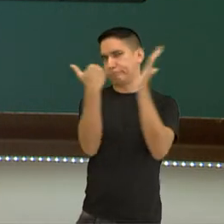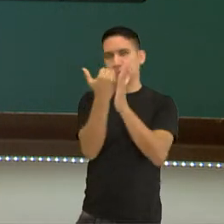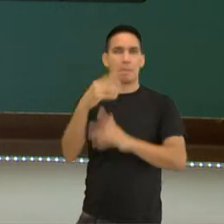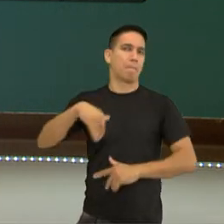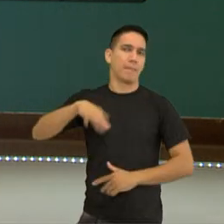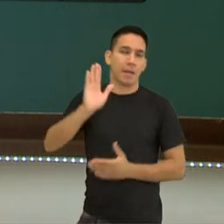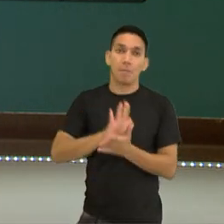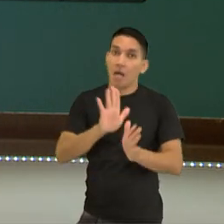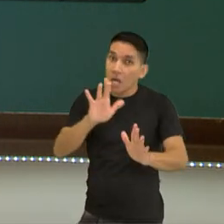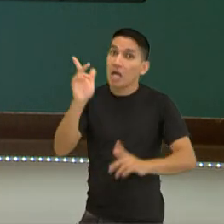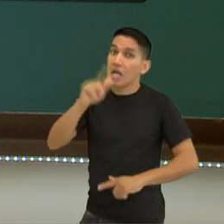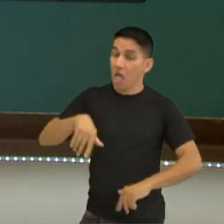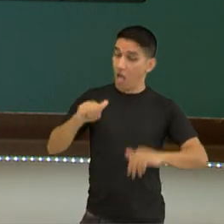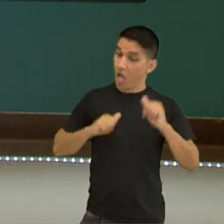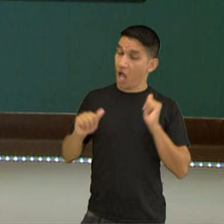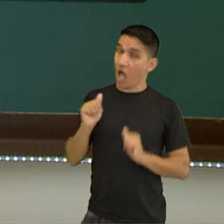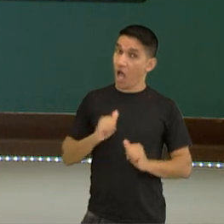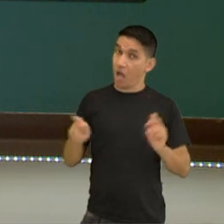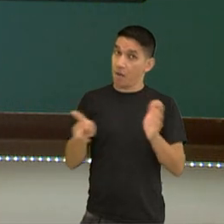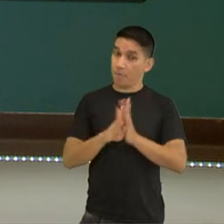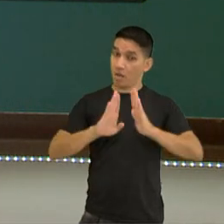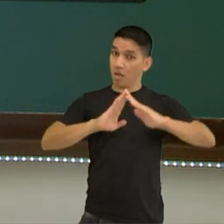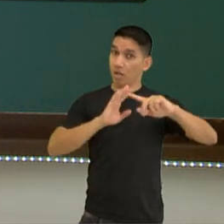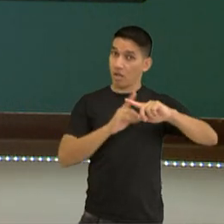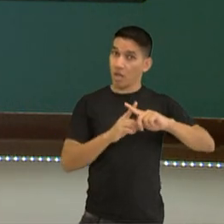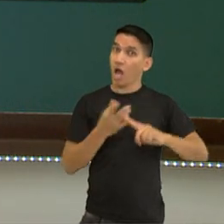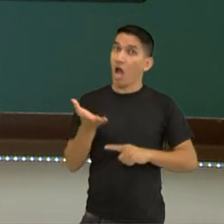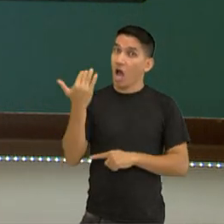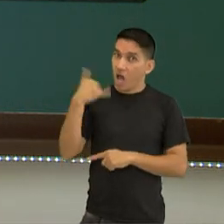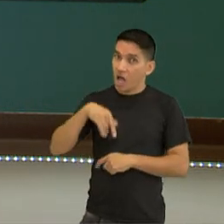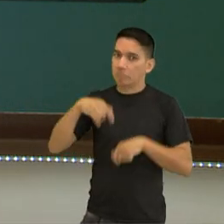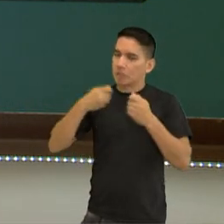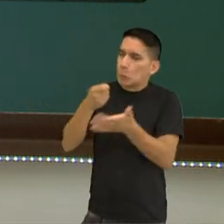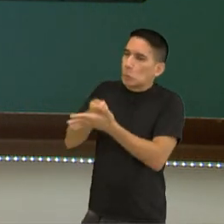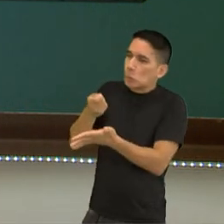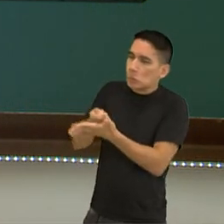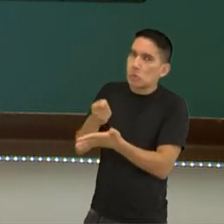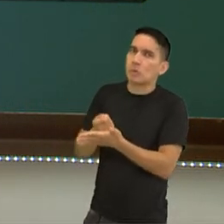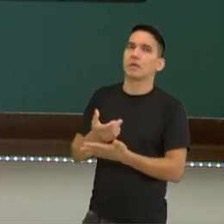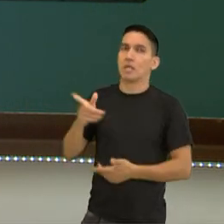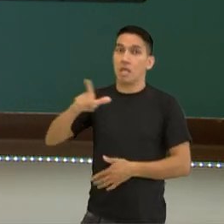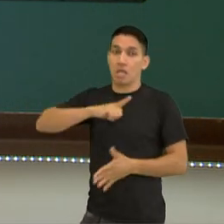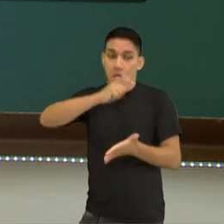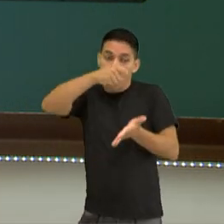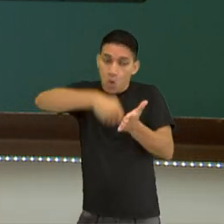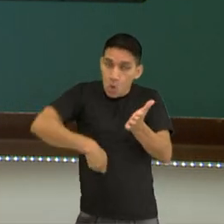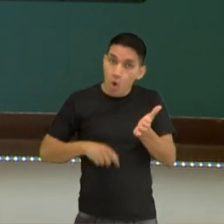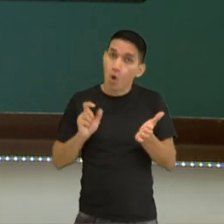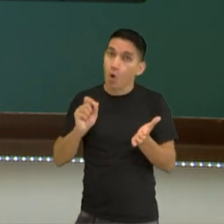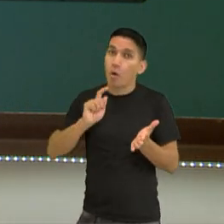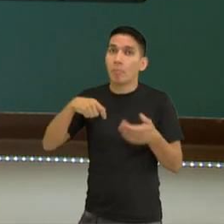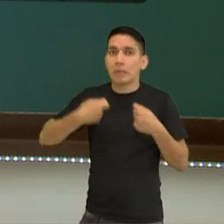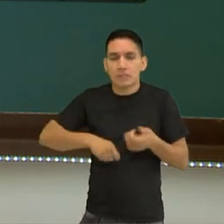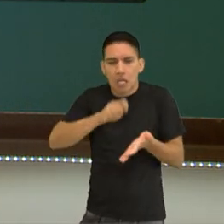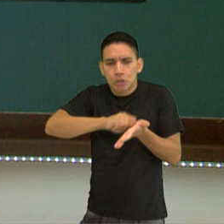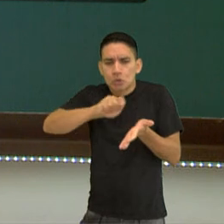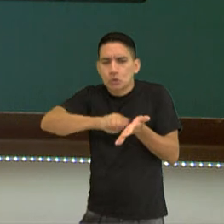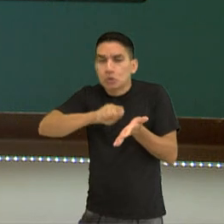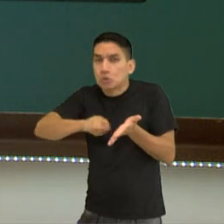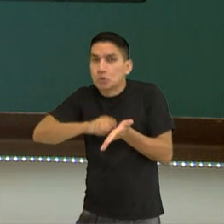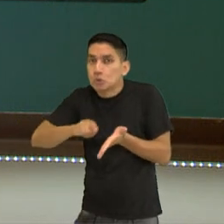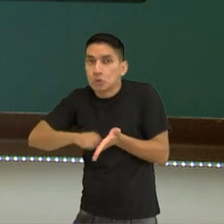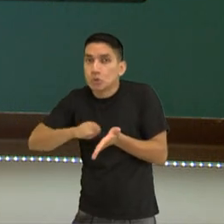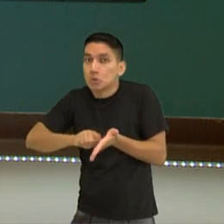um artista de capela naquela época exigia muito. Então ele tinha um contrato, cara, quando ele assume, que ele tinha que escrever, no